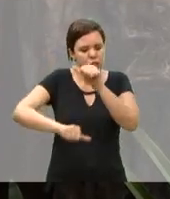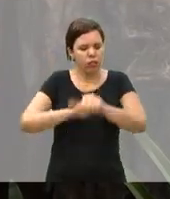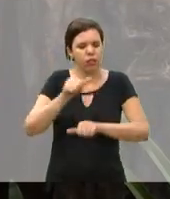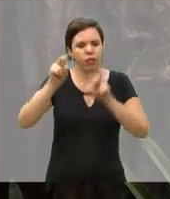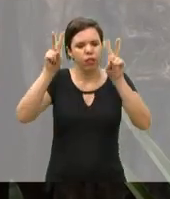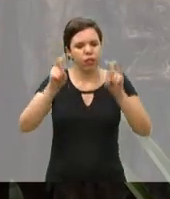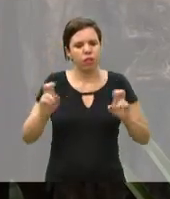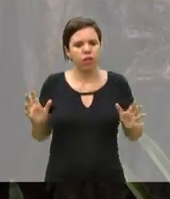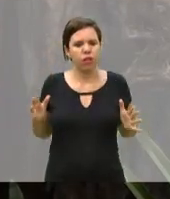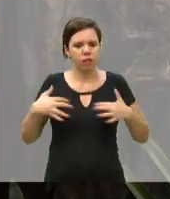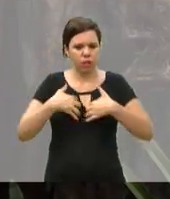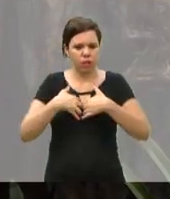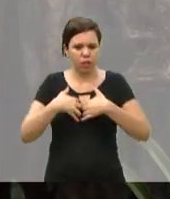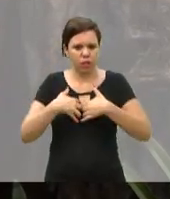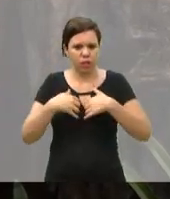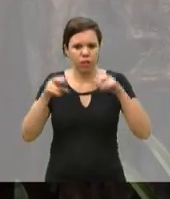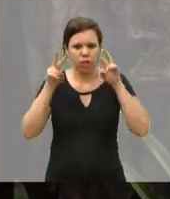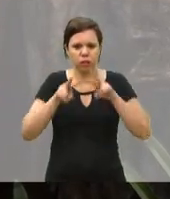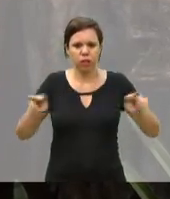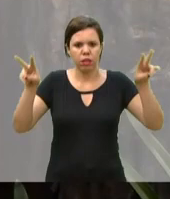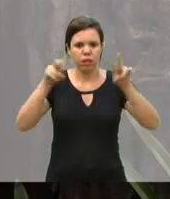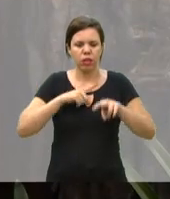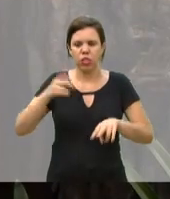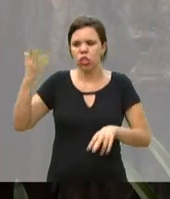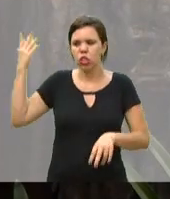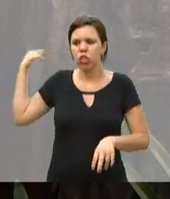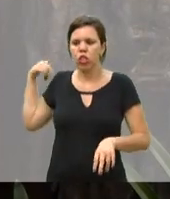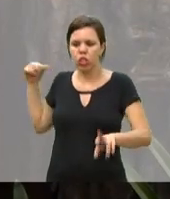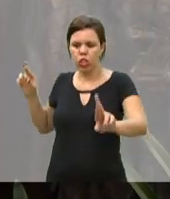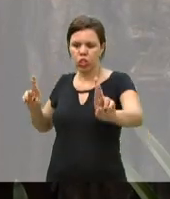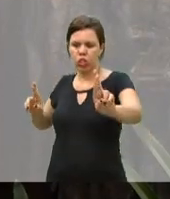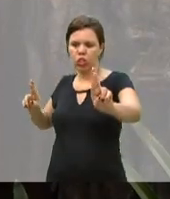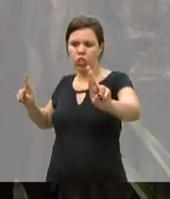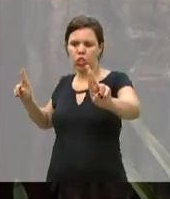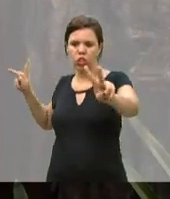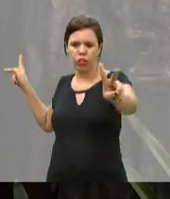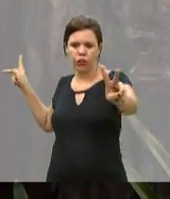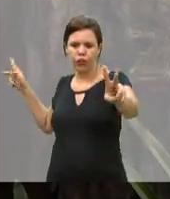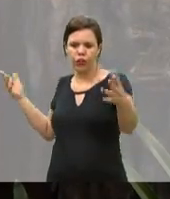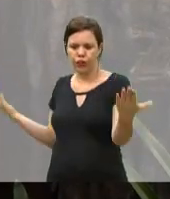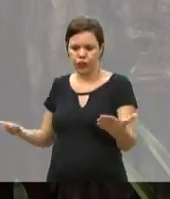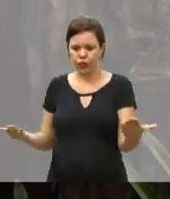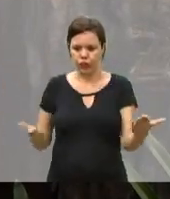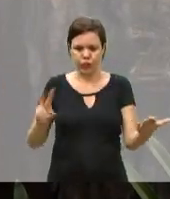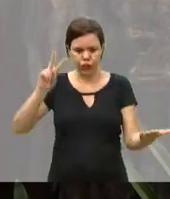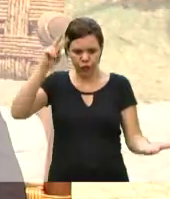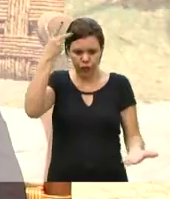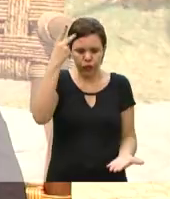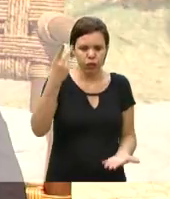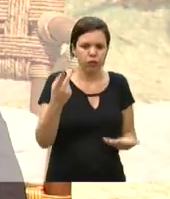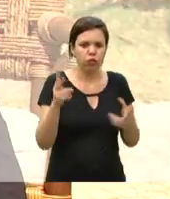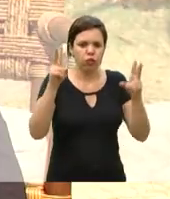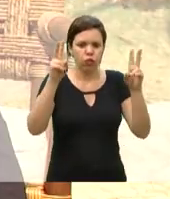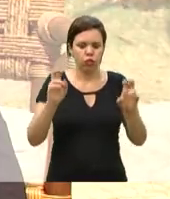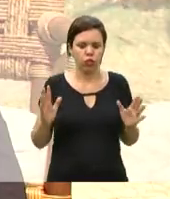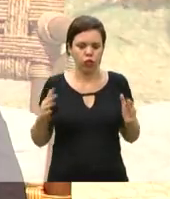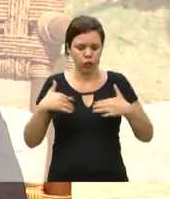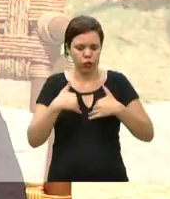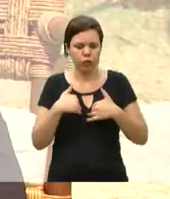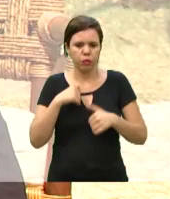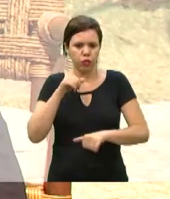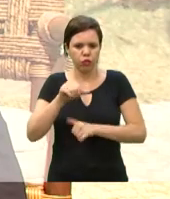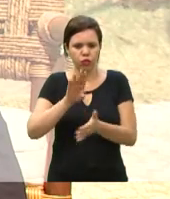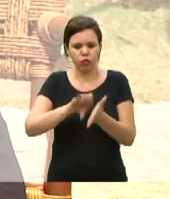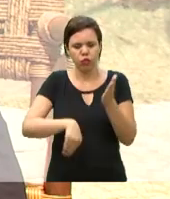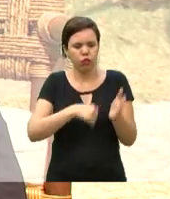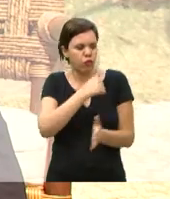questão do autismo, a visão que se tinha antigamente e hoje já mudou muito, né? Falando aqui da questão do preconceito. Sim,